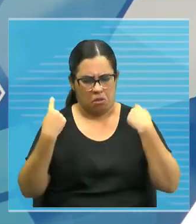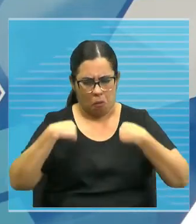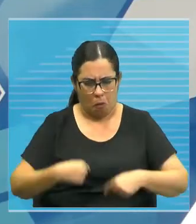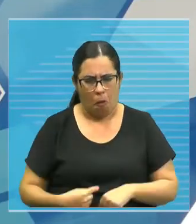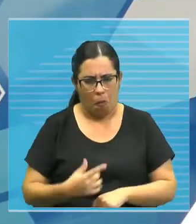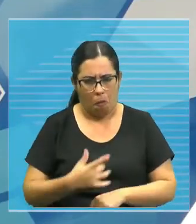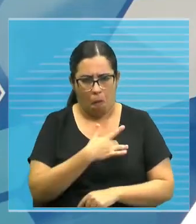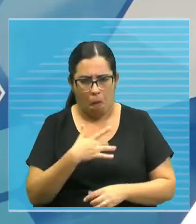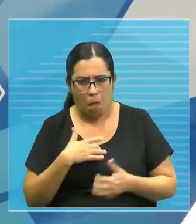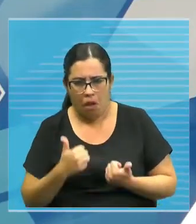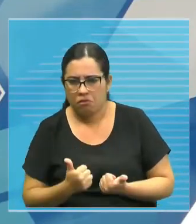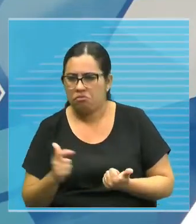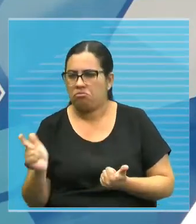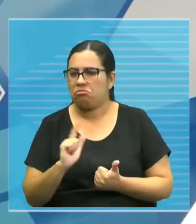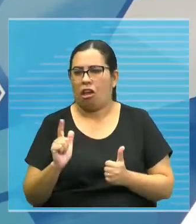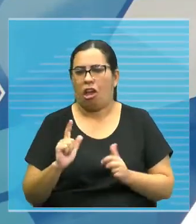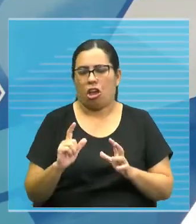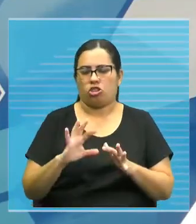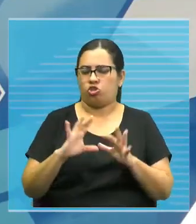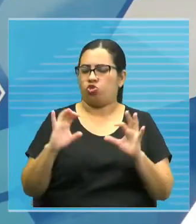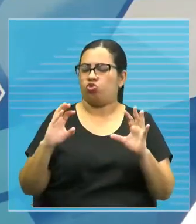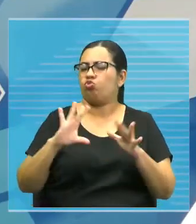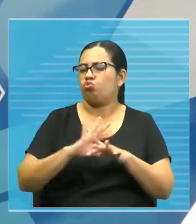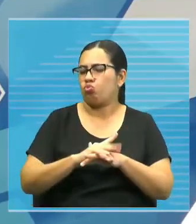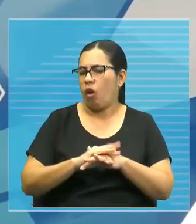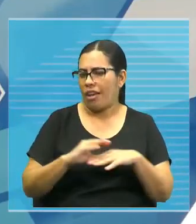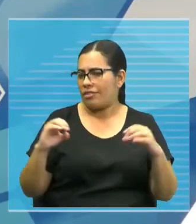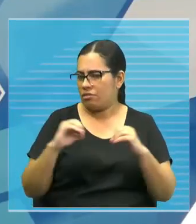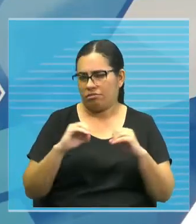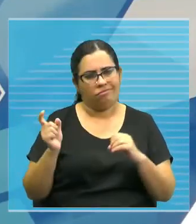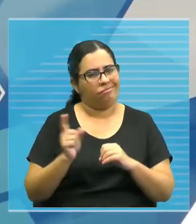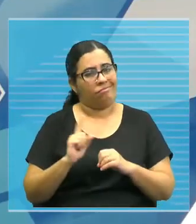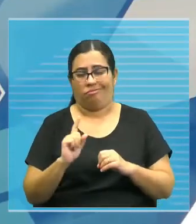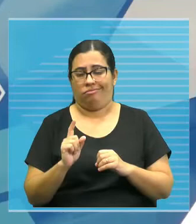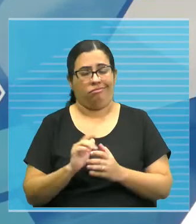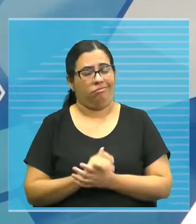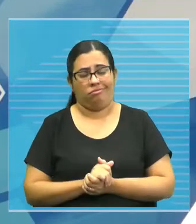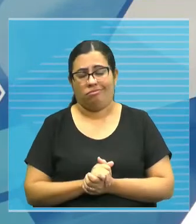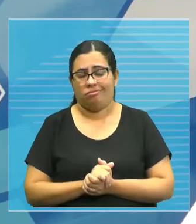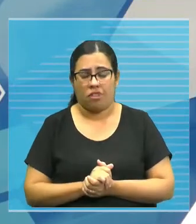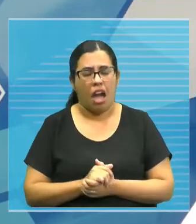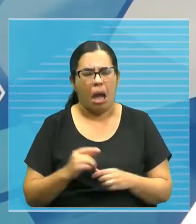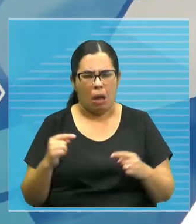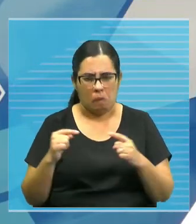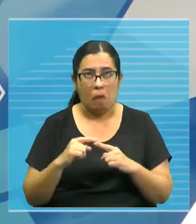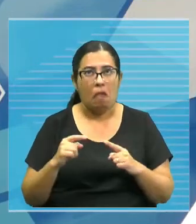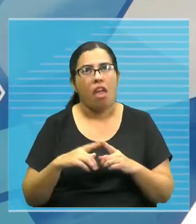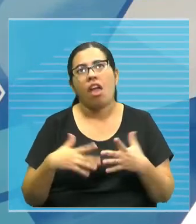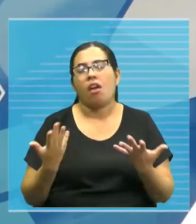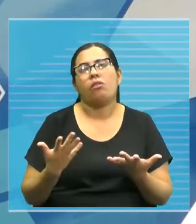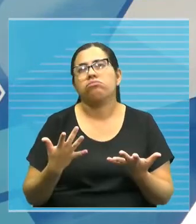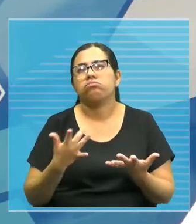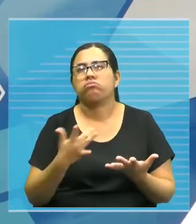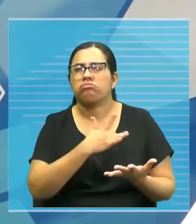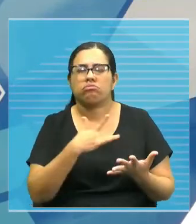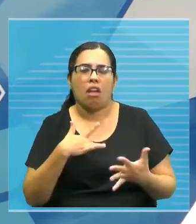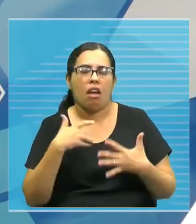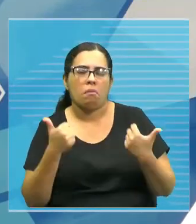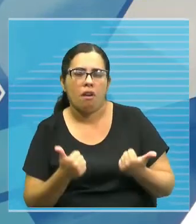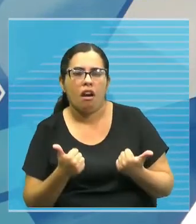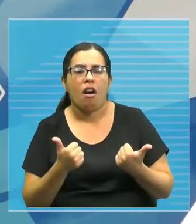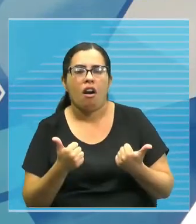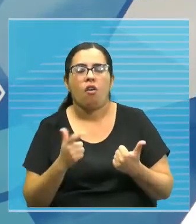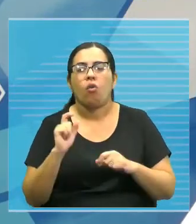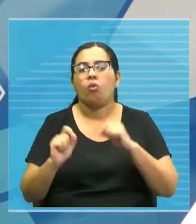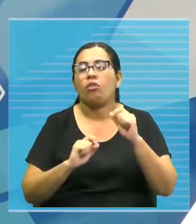conceito. Saúde, pessoal, não é só a ausência de doença. A saúde, na verdade,